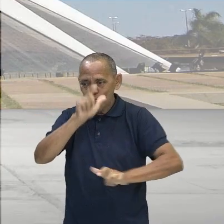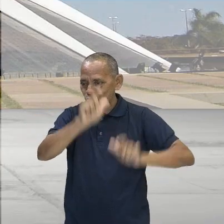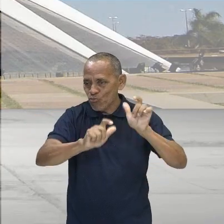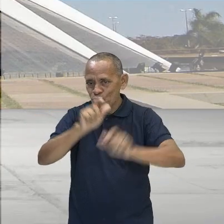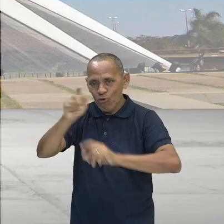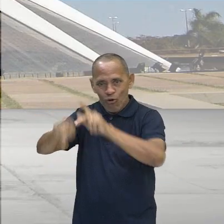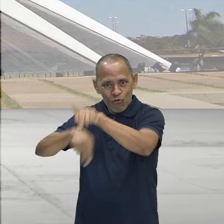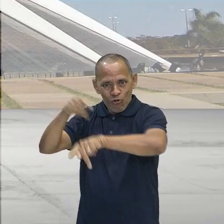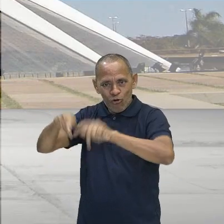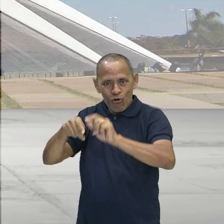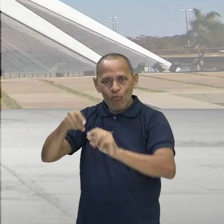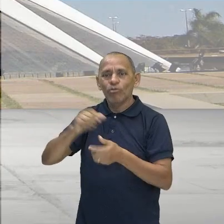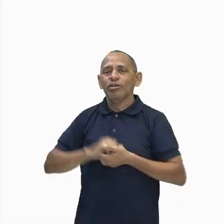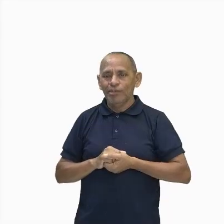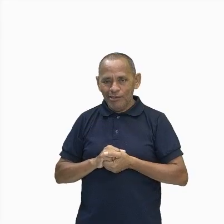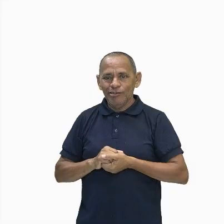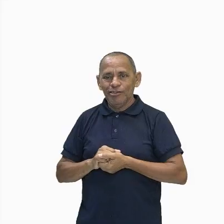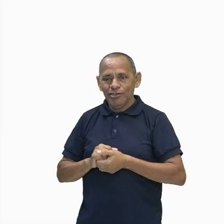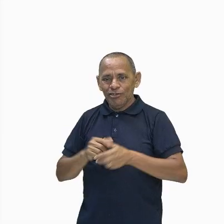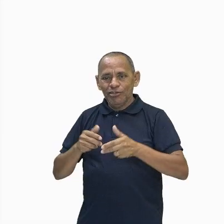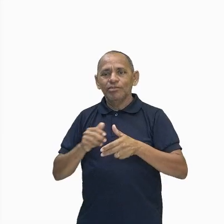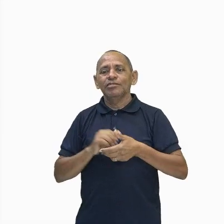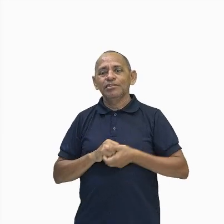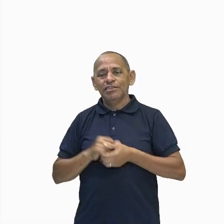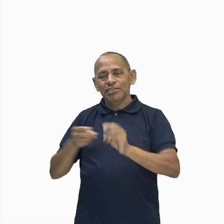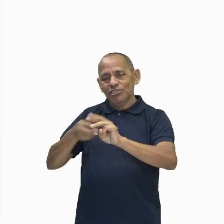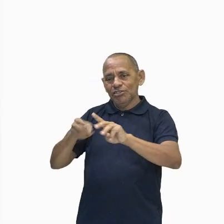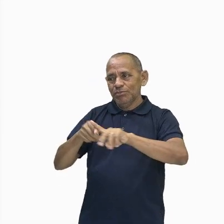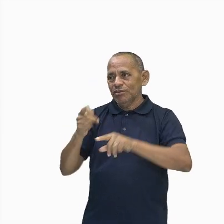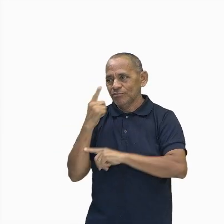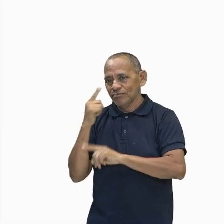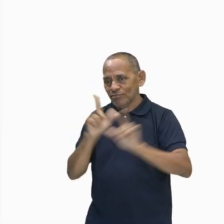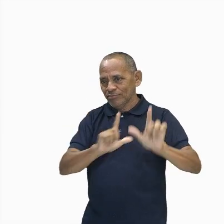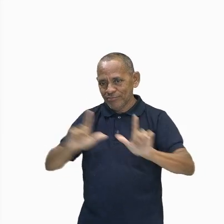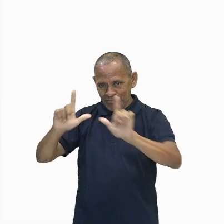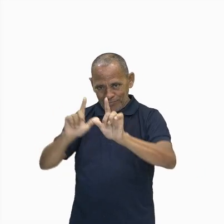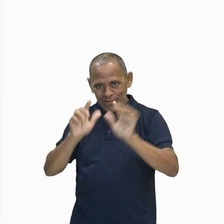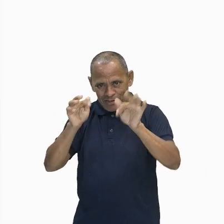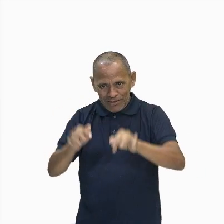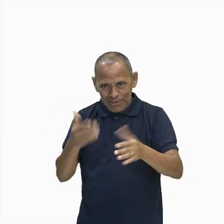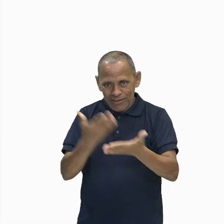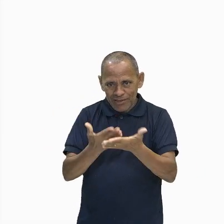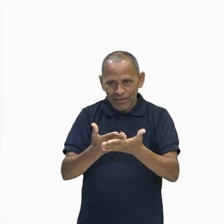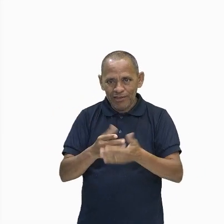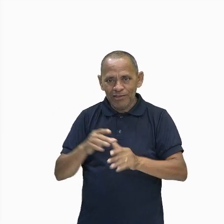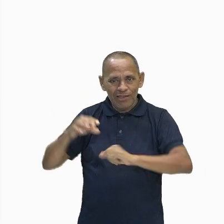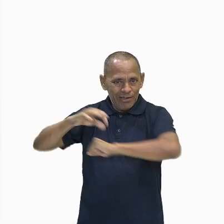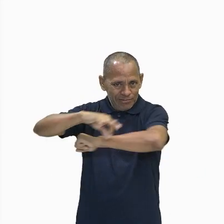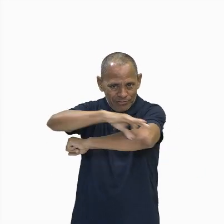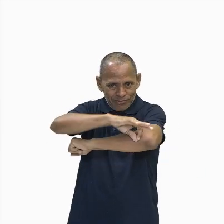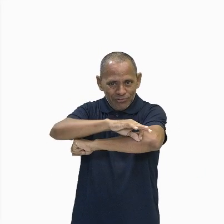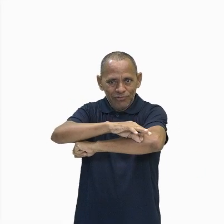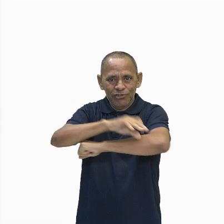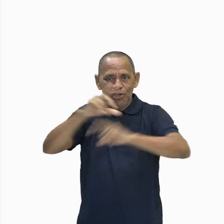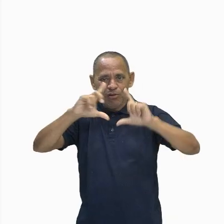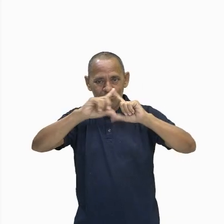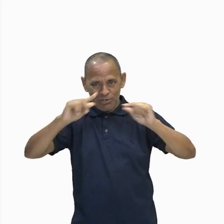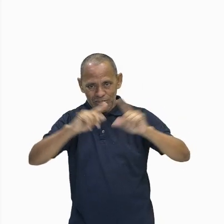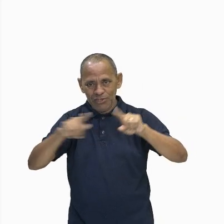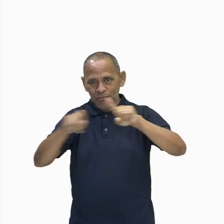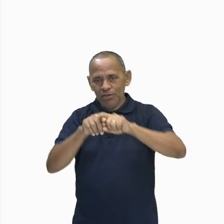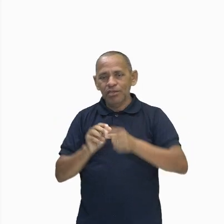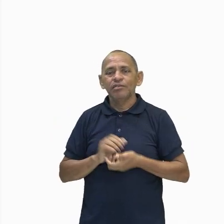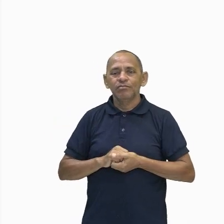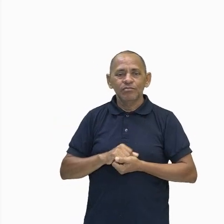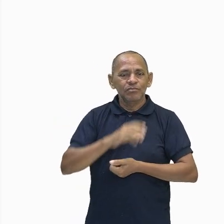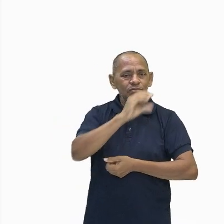aqui das Américas. E aí, na cartela, para finalizarmos essa aula, a arquitetura de Brasília foi concebida por Oscar Niemeyer, né?